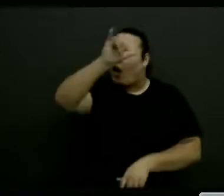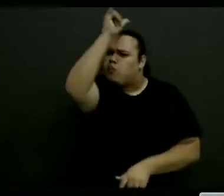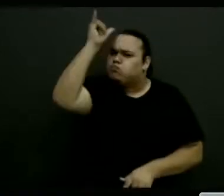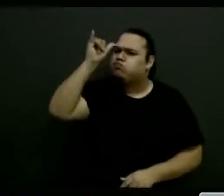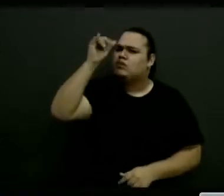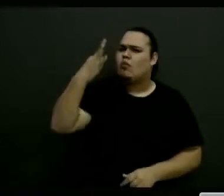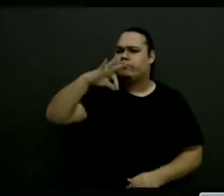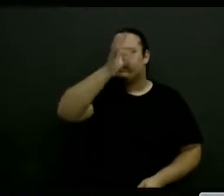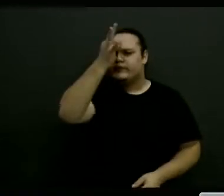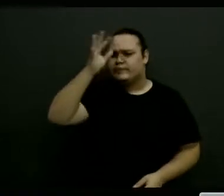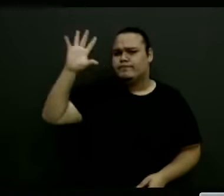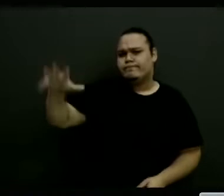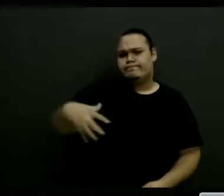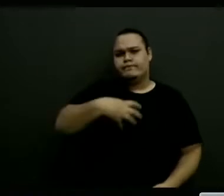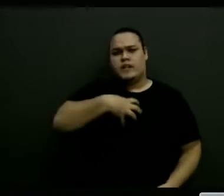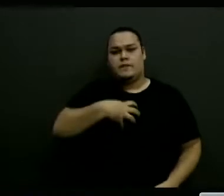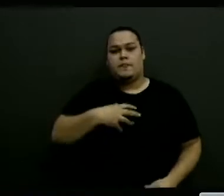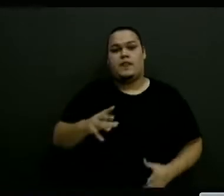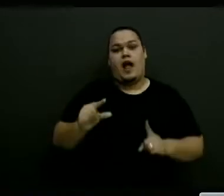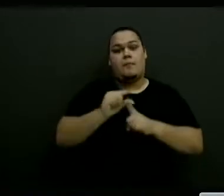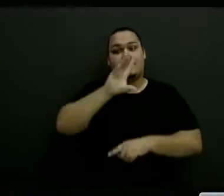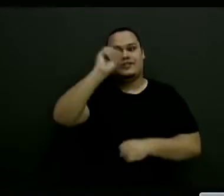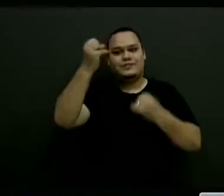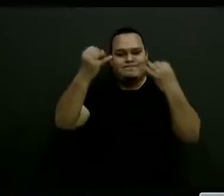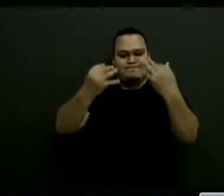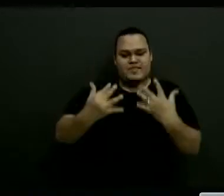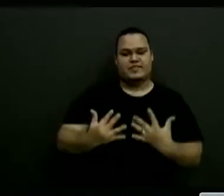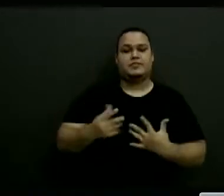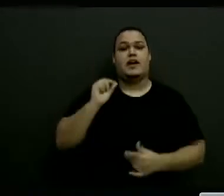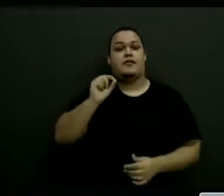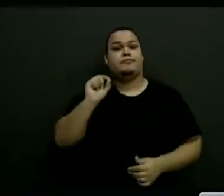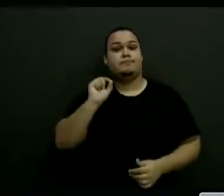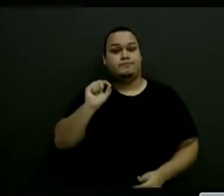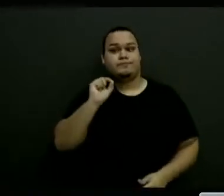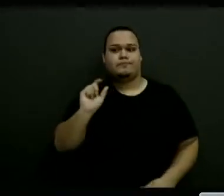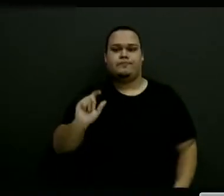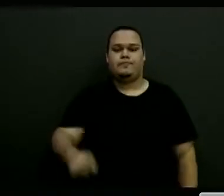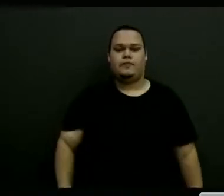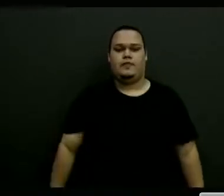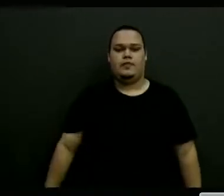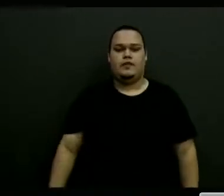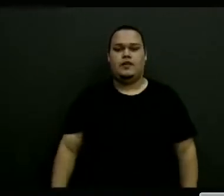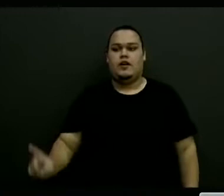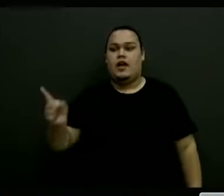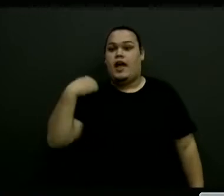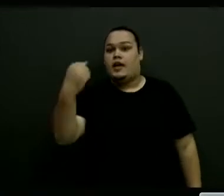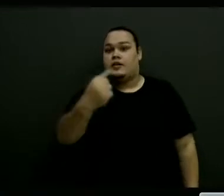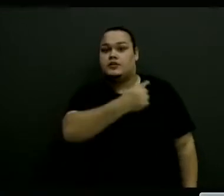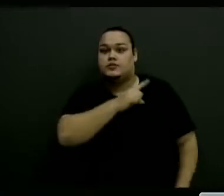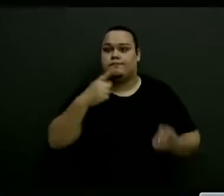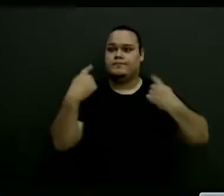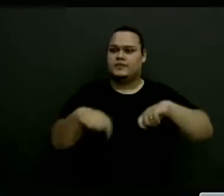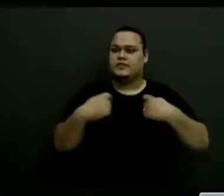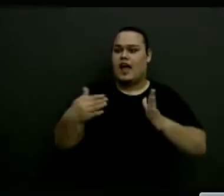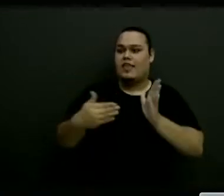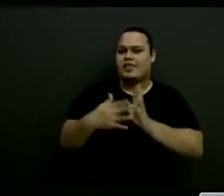Mateus 11, versículo 12, diz que, desde os dias de João Batista até agora, o reino do